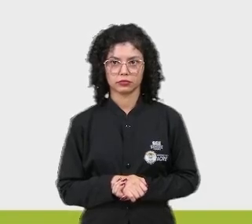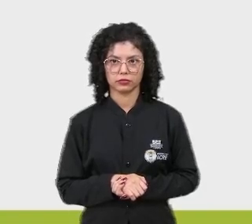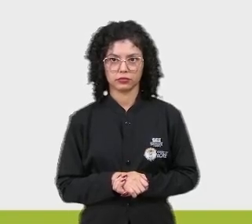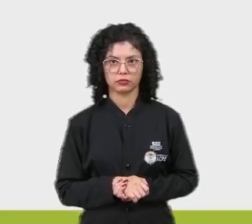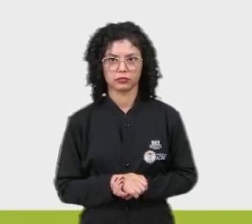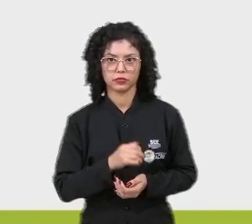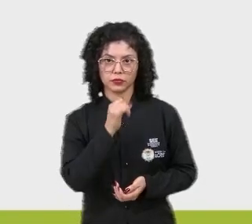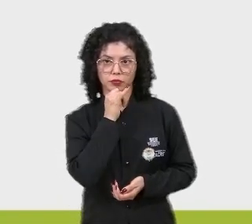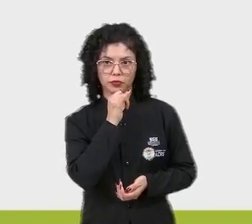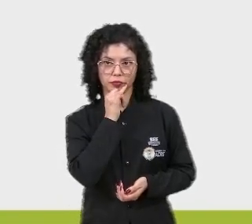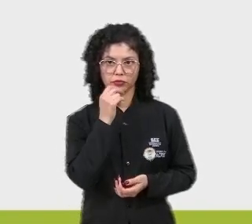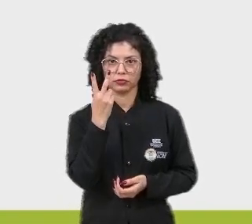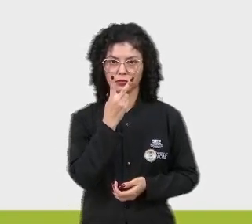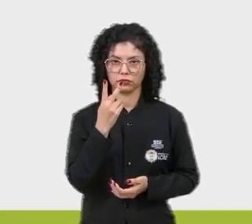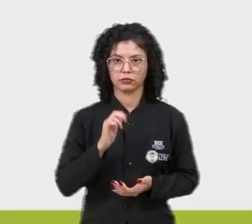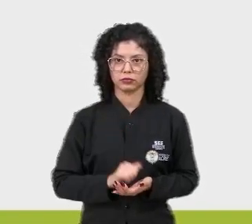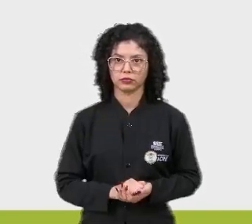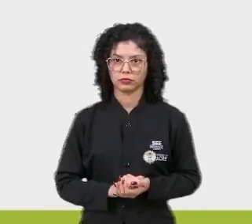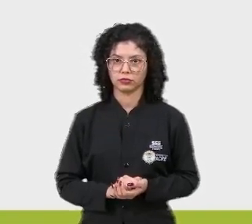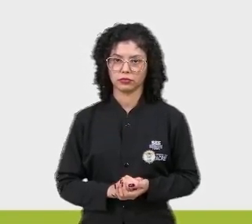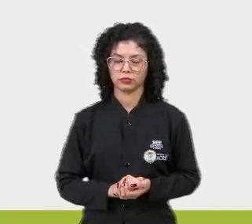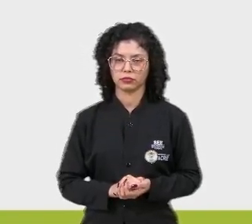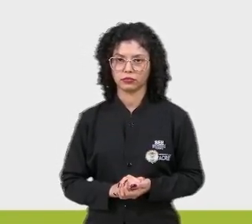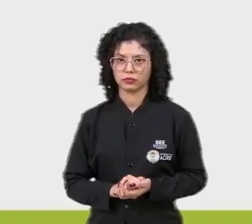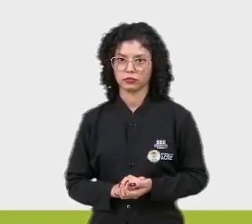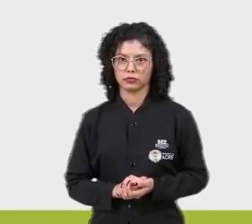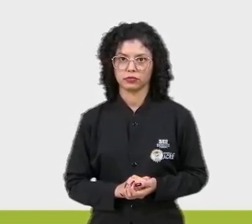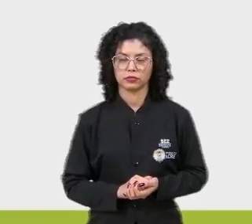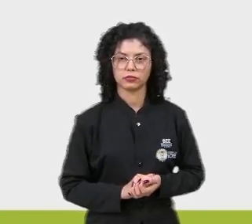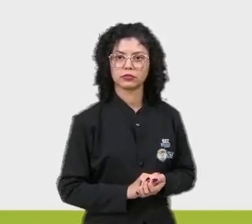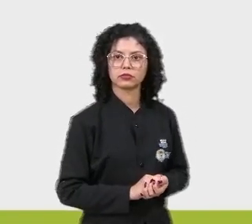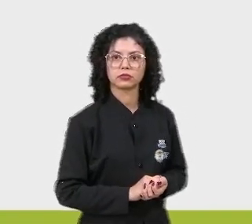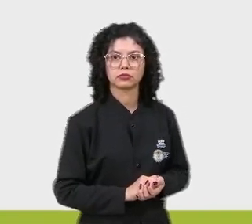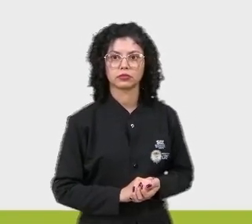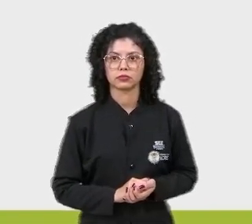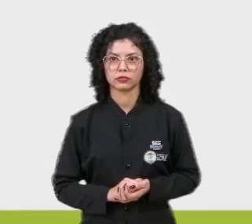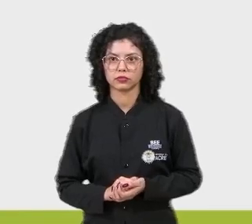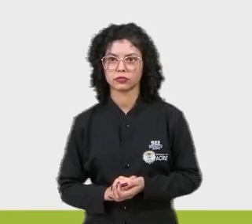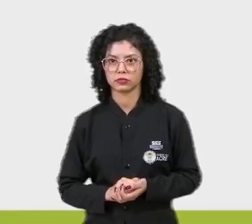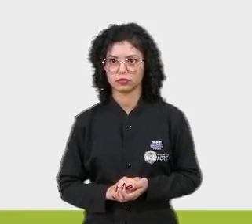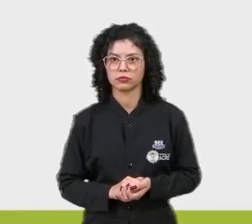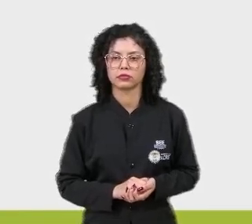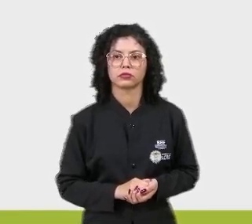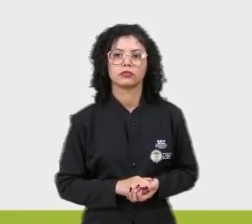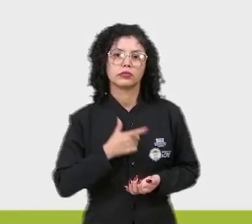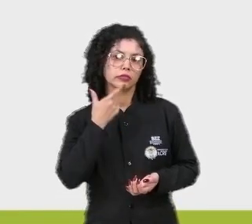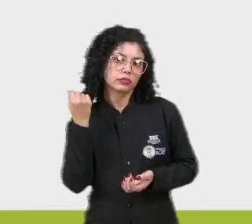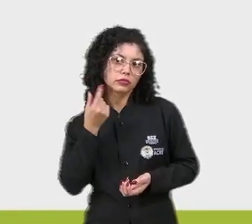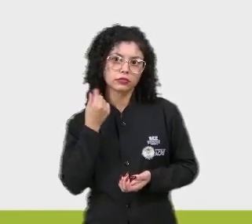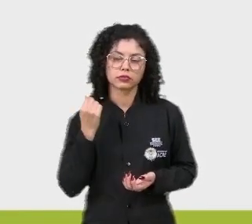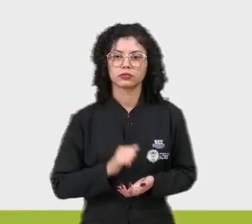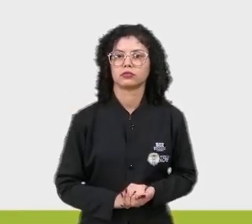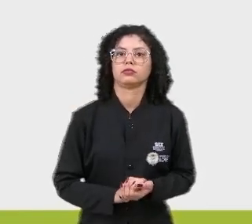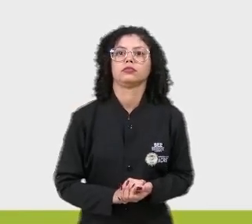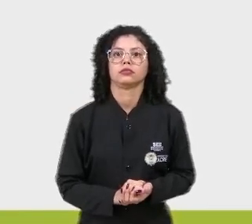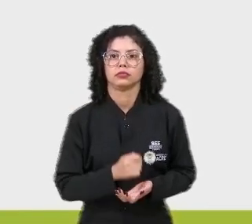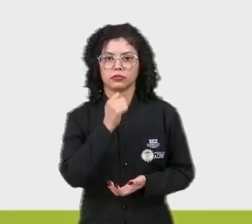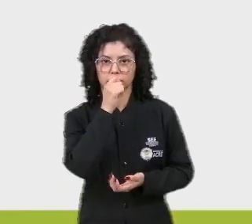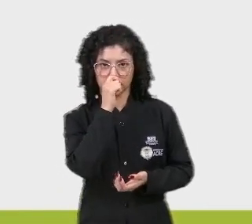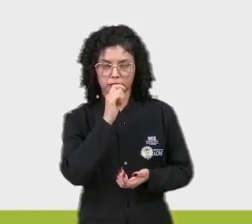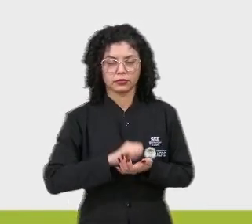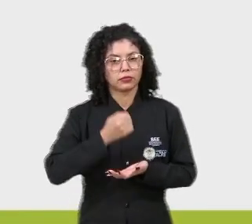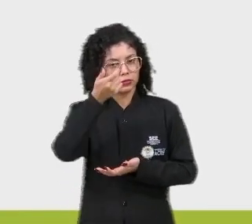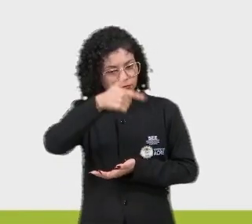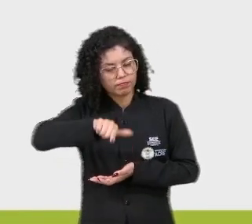temos aí dois exemplos ao invés de ficar lá no texto eu vou escrever sobre gato Professor mas ao invés de eu ficar